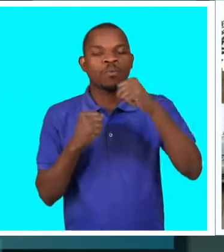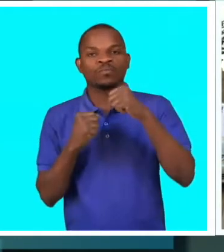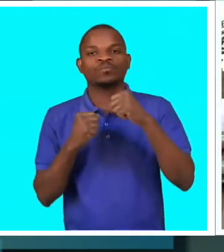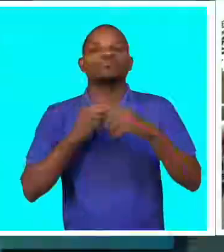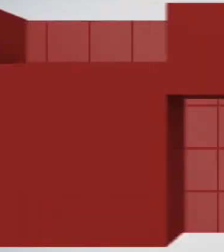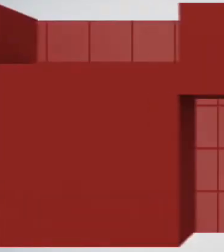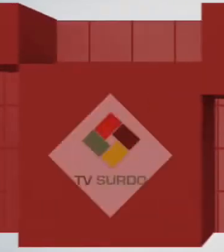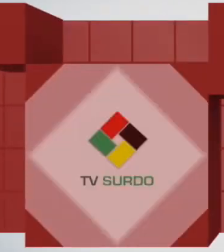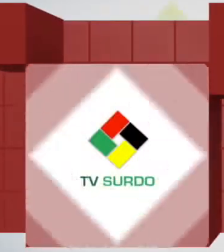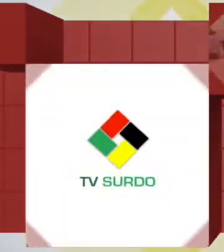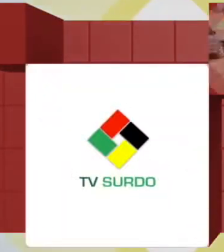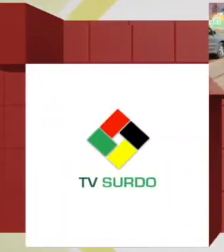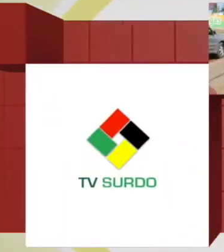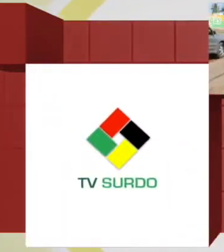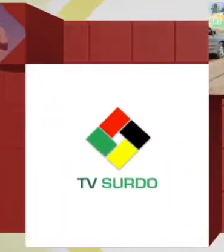boxe. Transcrição Legendas por Quintena Coelho